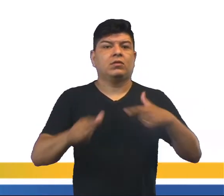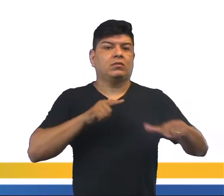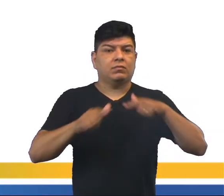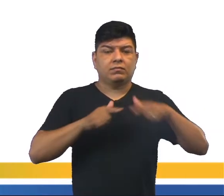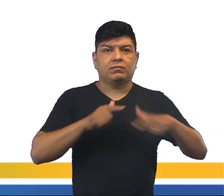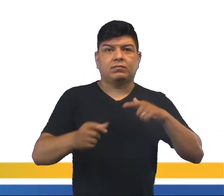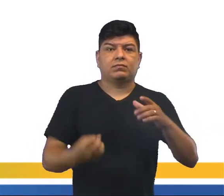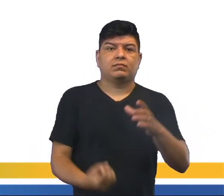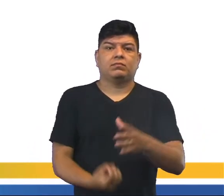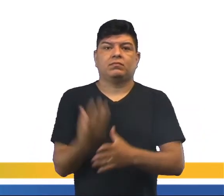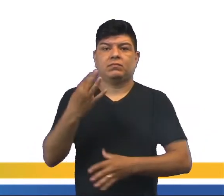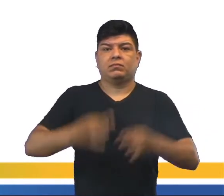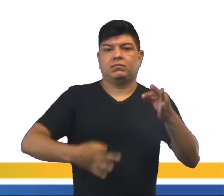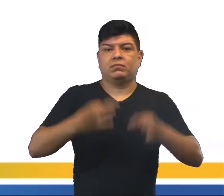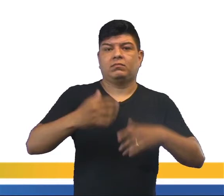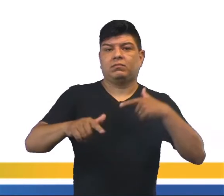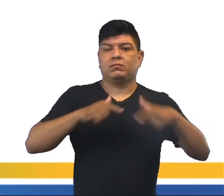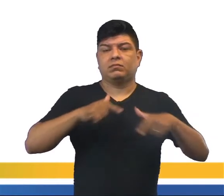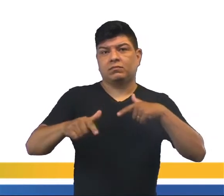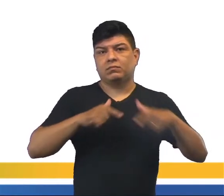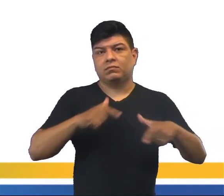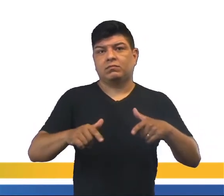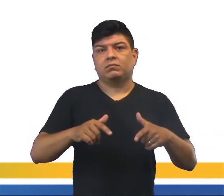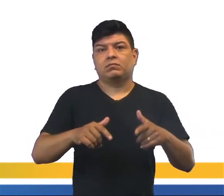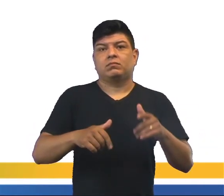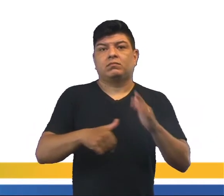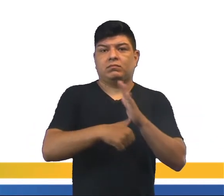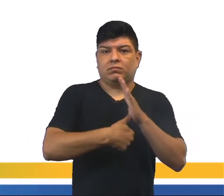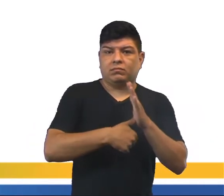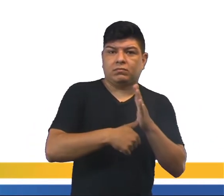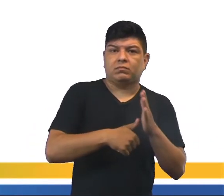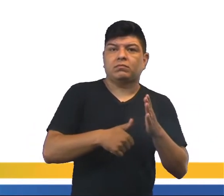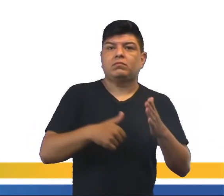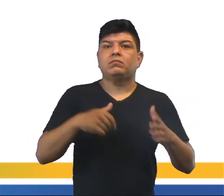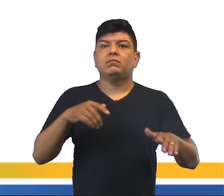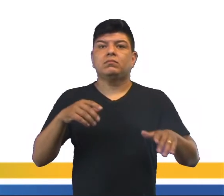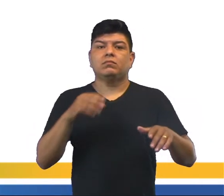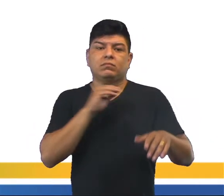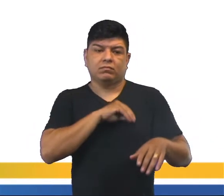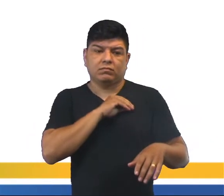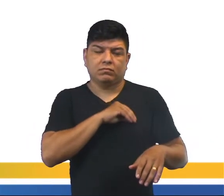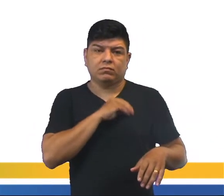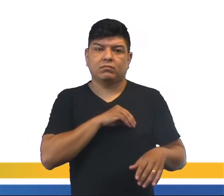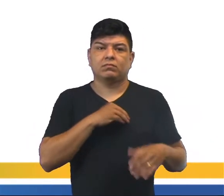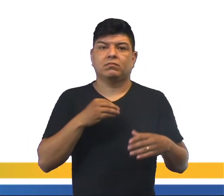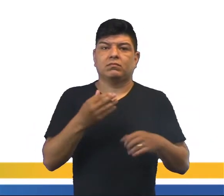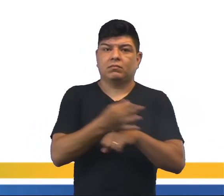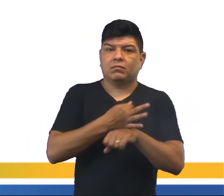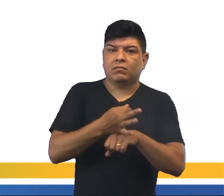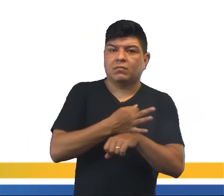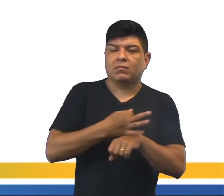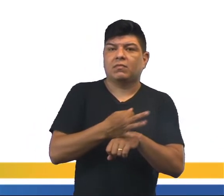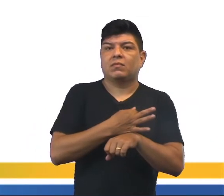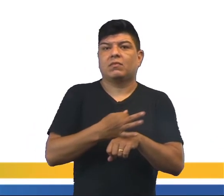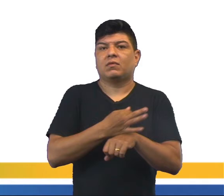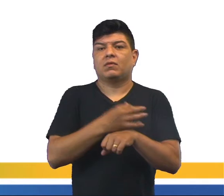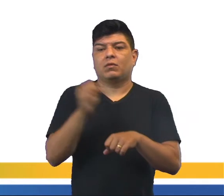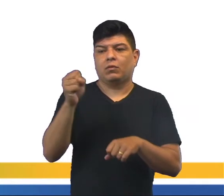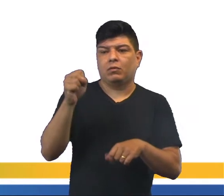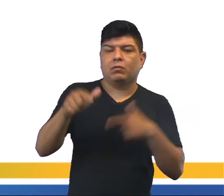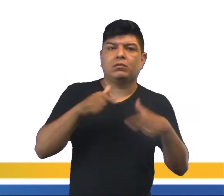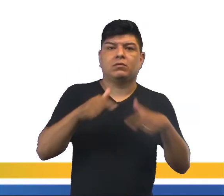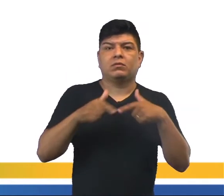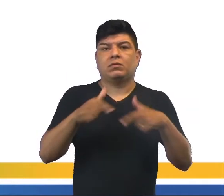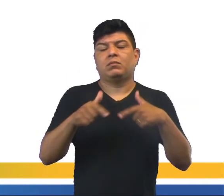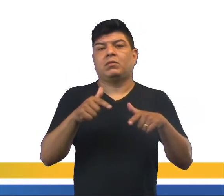A criação da Justiça do Trabalho, né, de carteira de trabalho, salário mínimo, descanso semanal, né, jornada de trabalho de 8 horas,